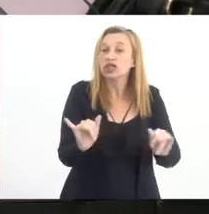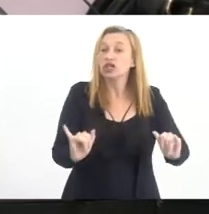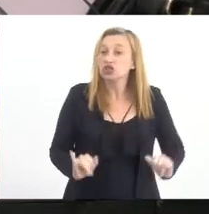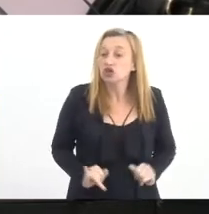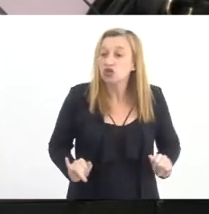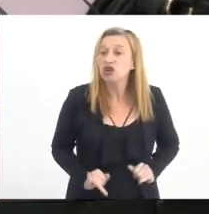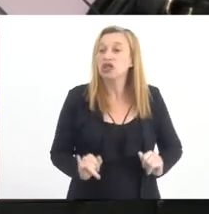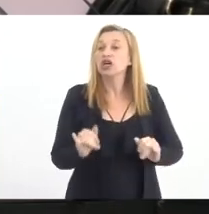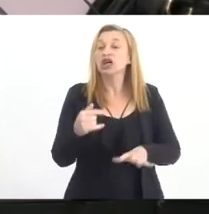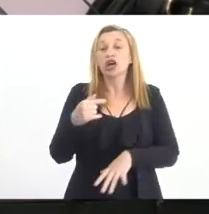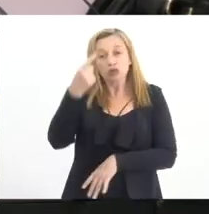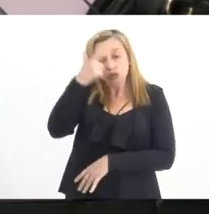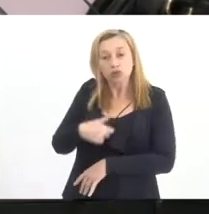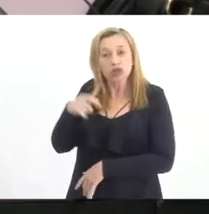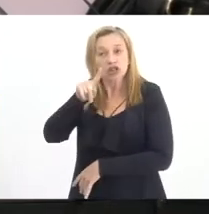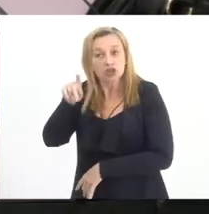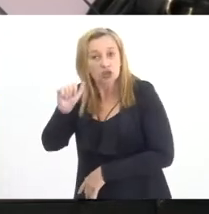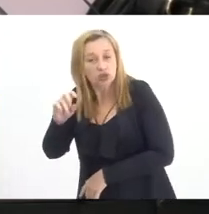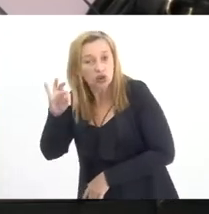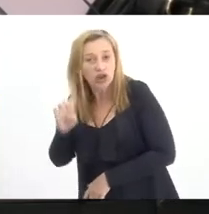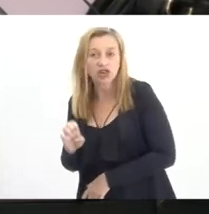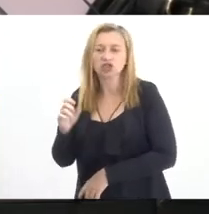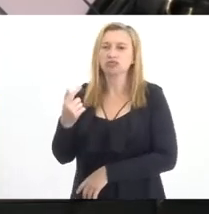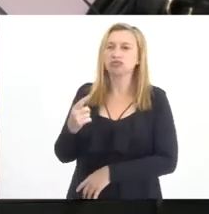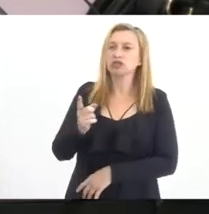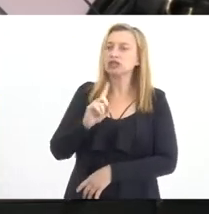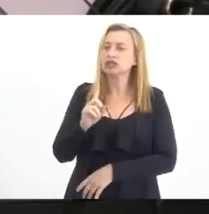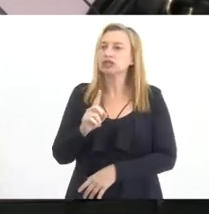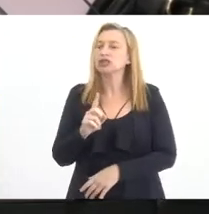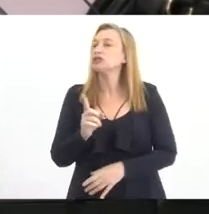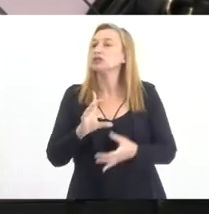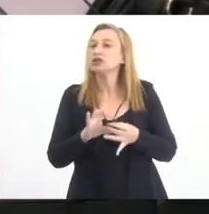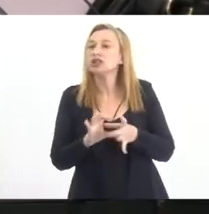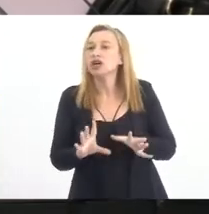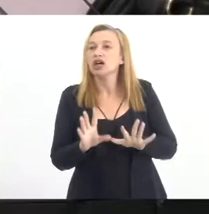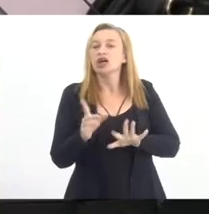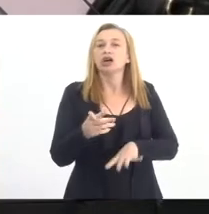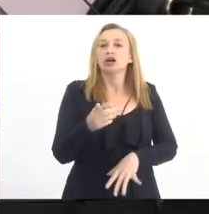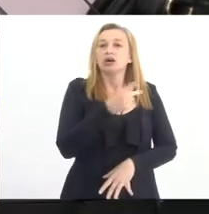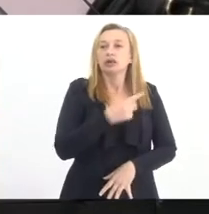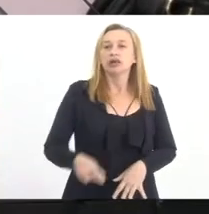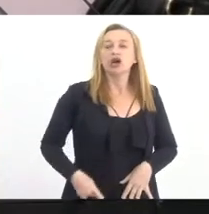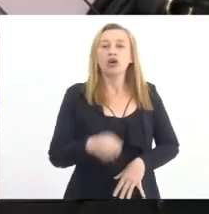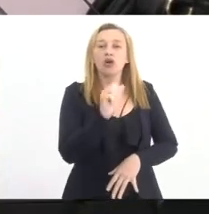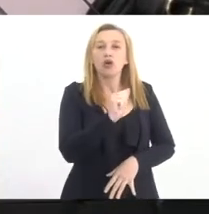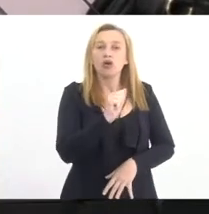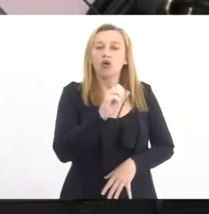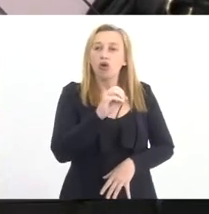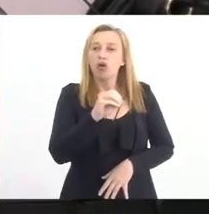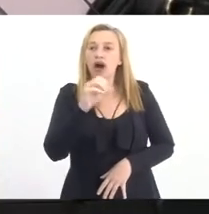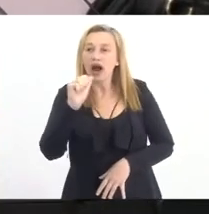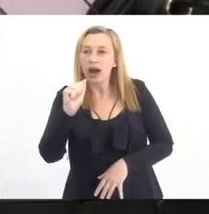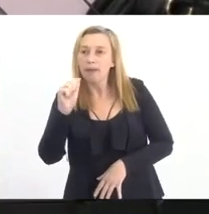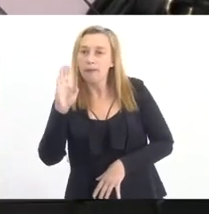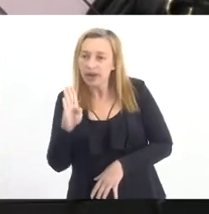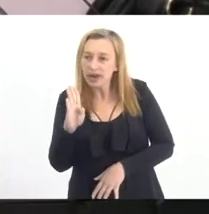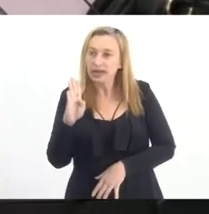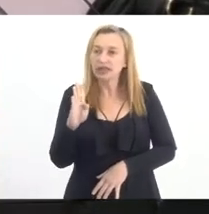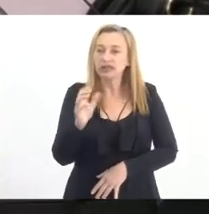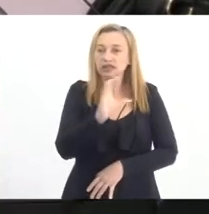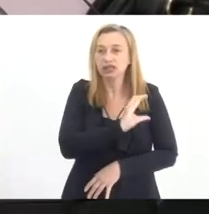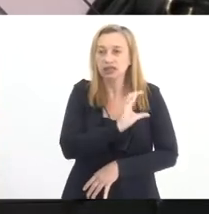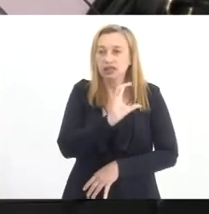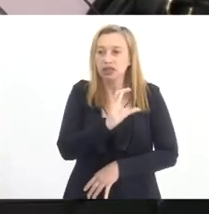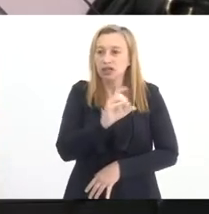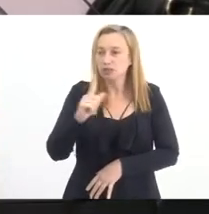minha região, que eu sou da Zona Oeste. Não abro mão disso. Hoje nós estamos aqui presentes, o presidente da OAB de Campo Grande. O representante